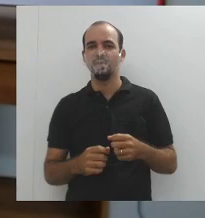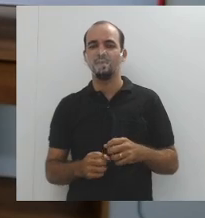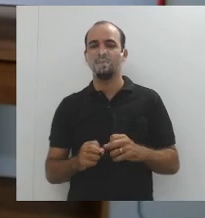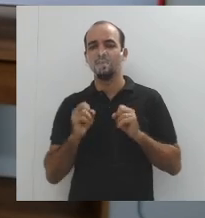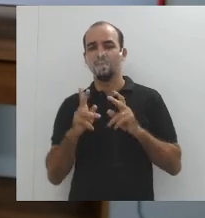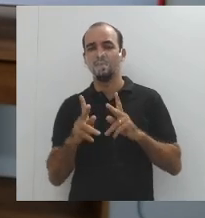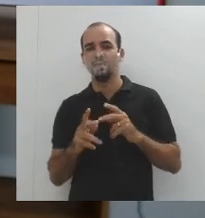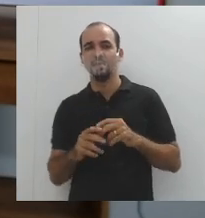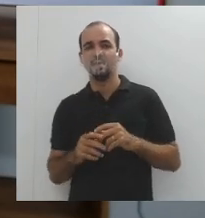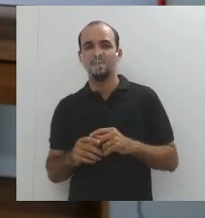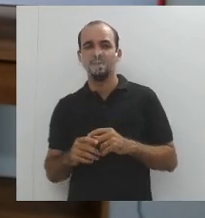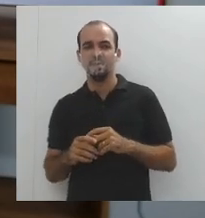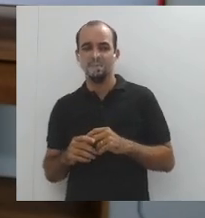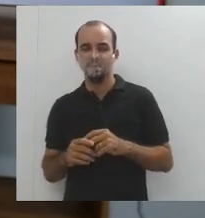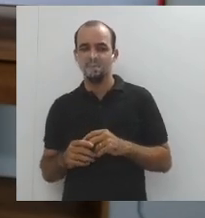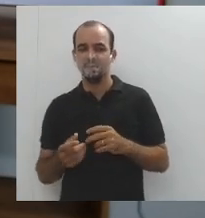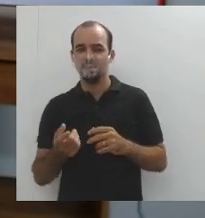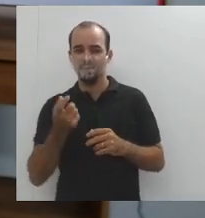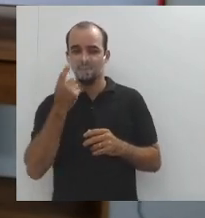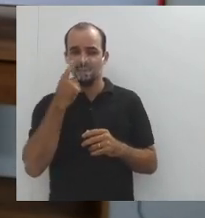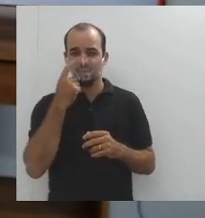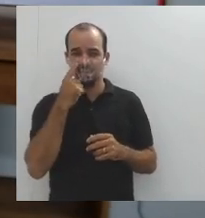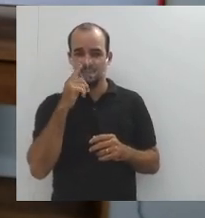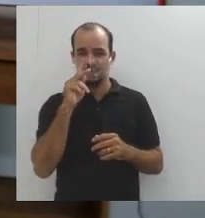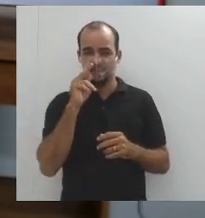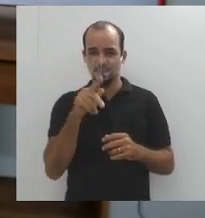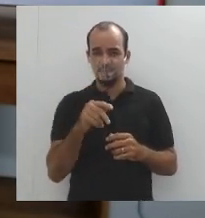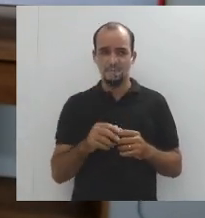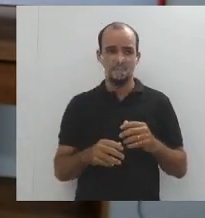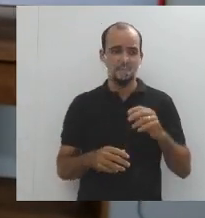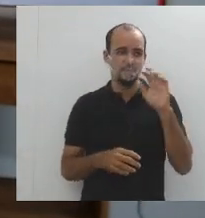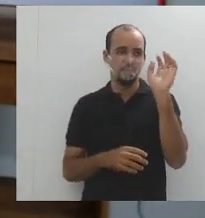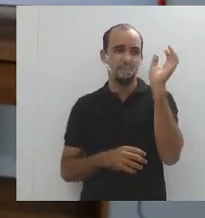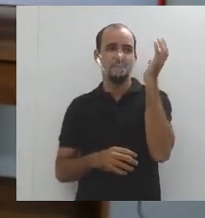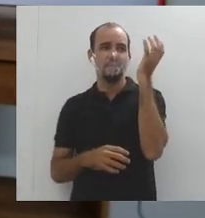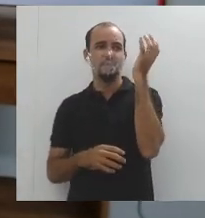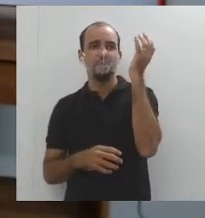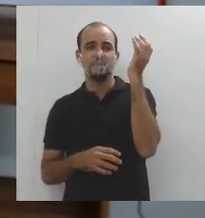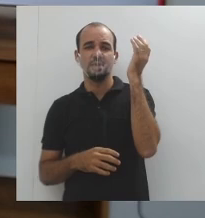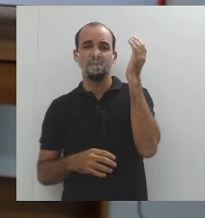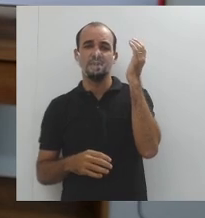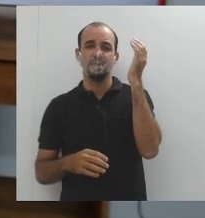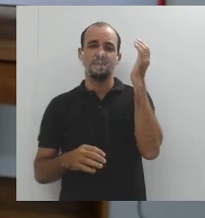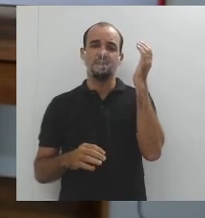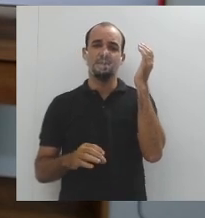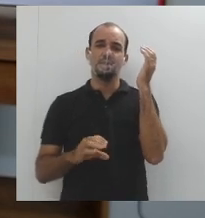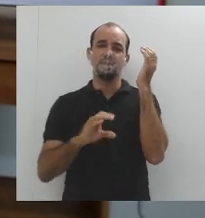ok? Olha só, pessoal. Aqui eu tenho CO2